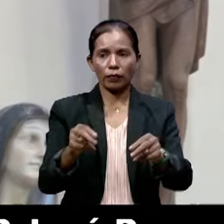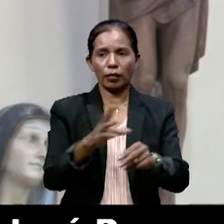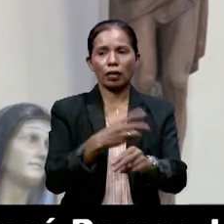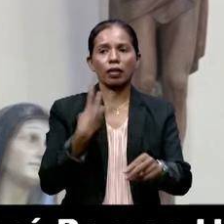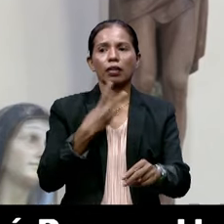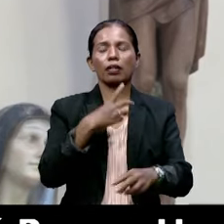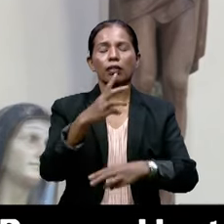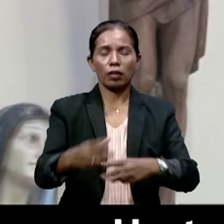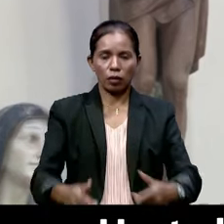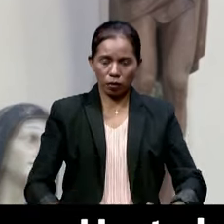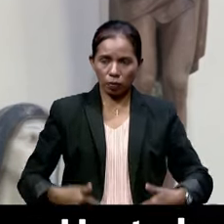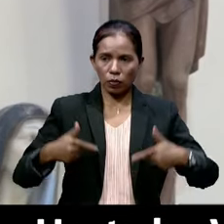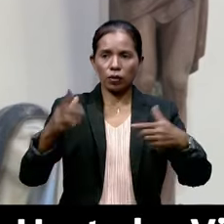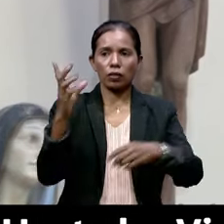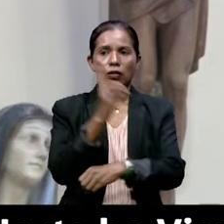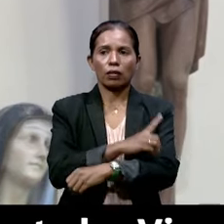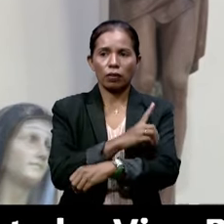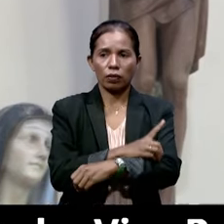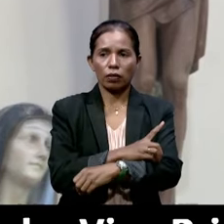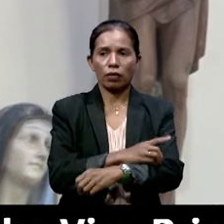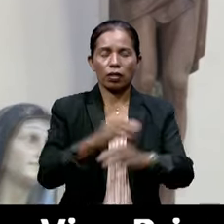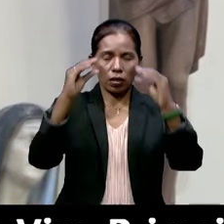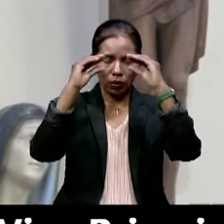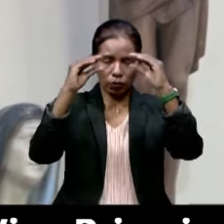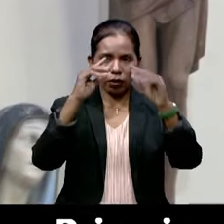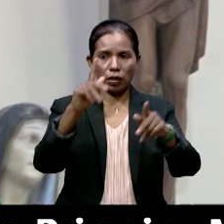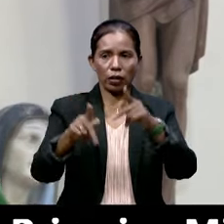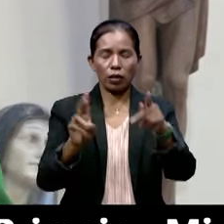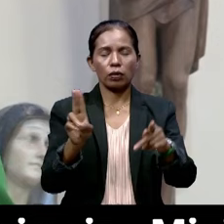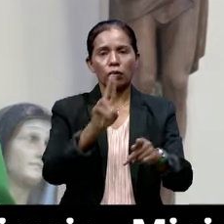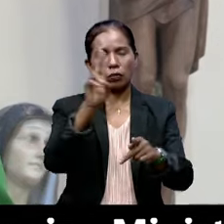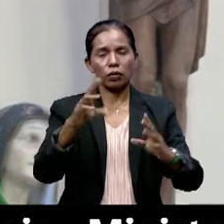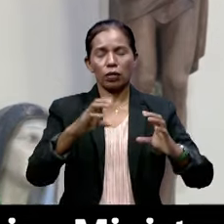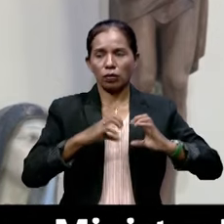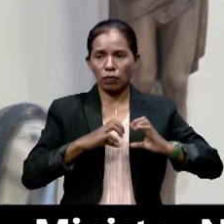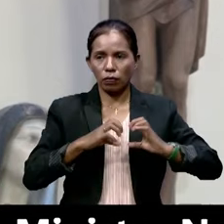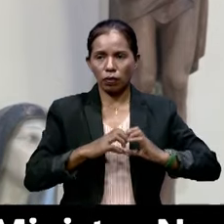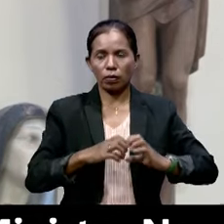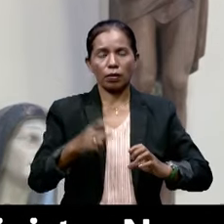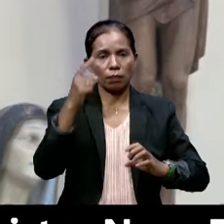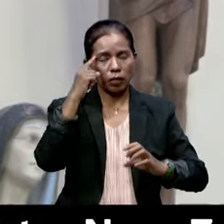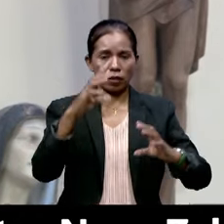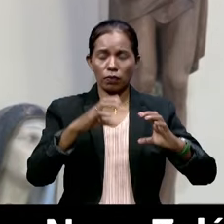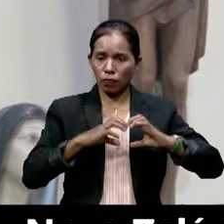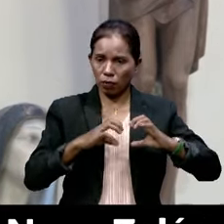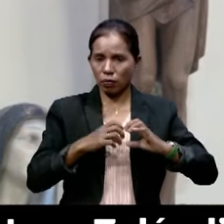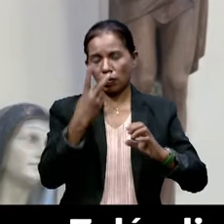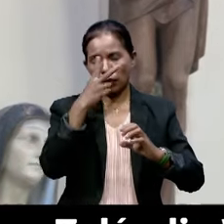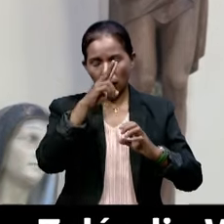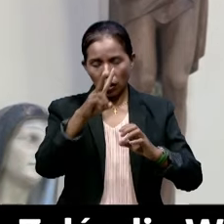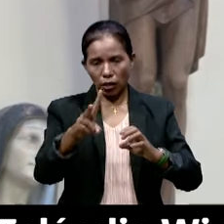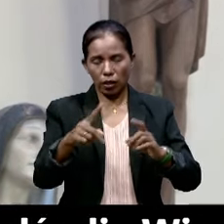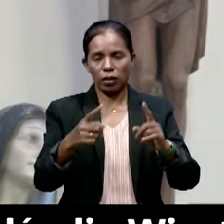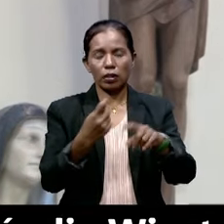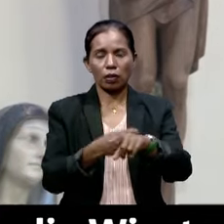reti nem mores foram lorong, mas nem, anurin ema, at usa fuan, matan fuan nian, podi hare situação in